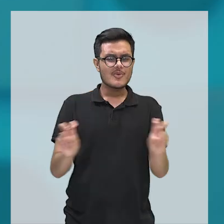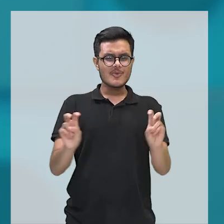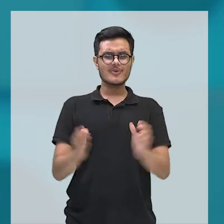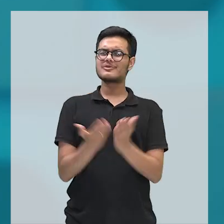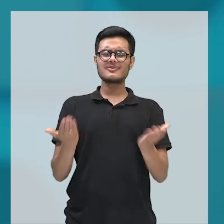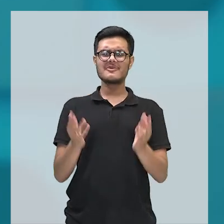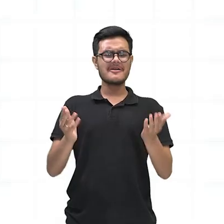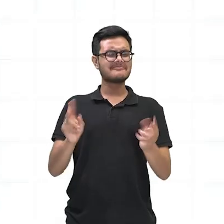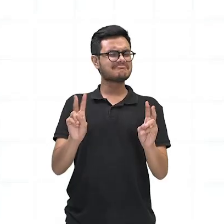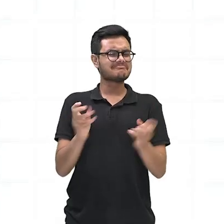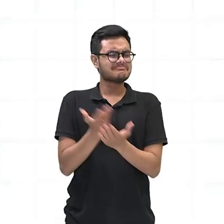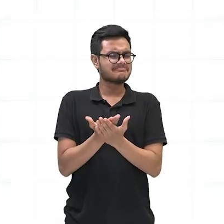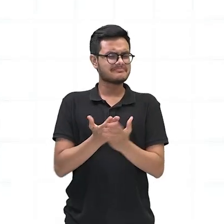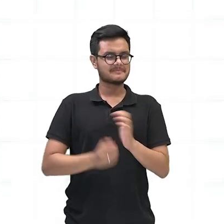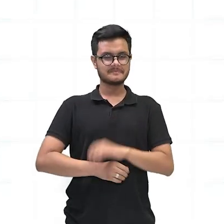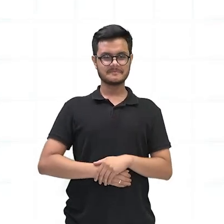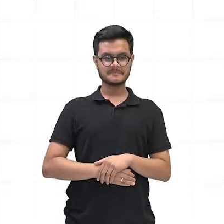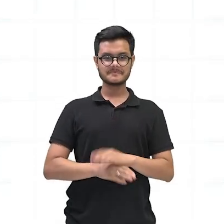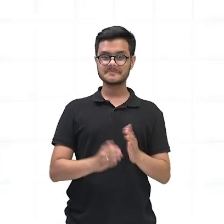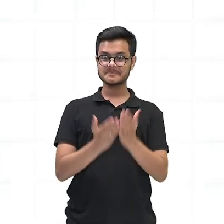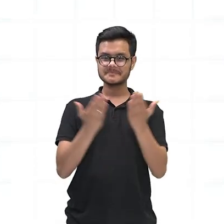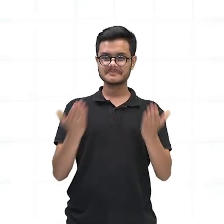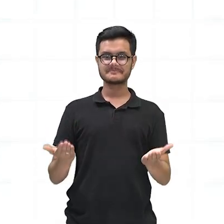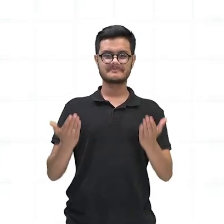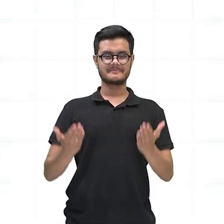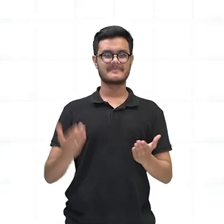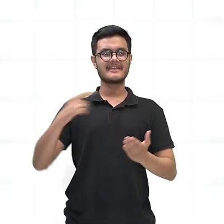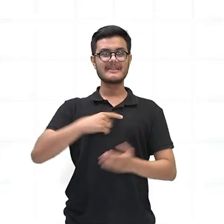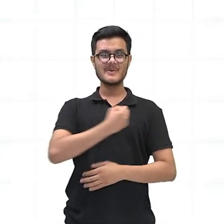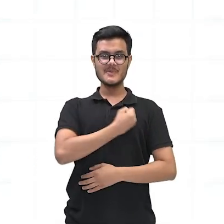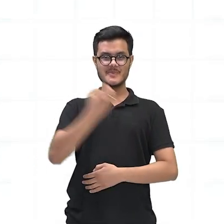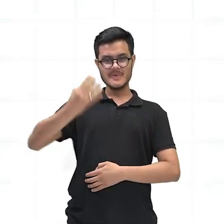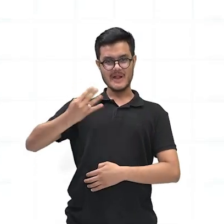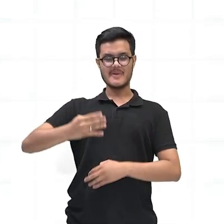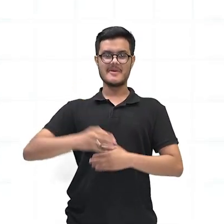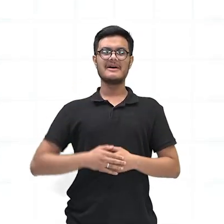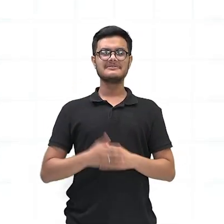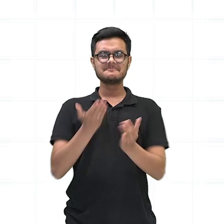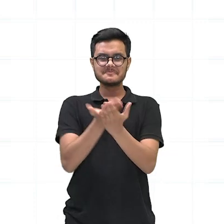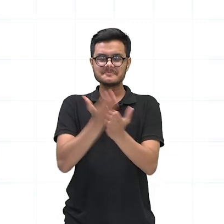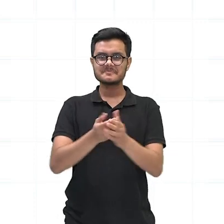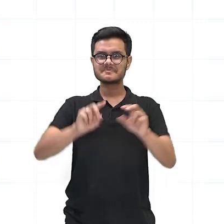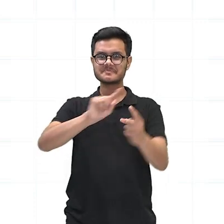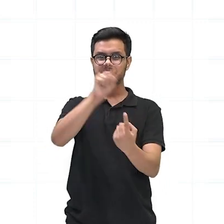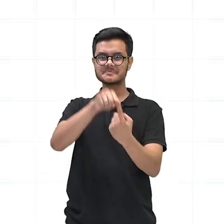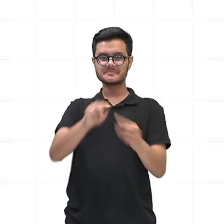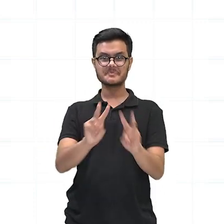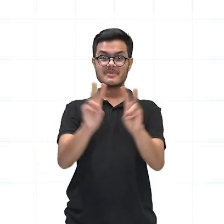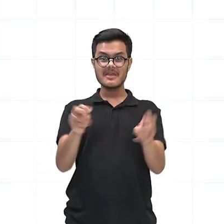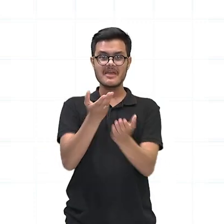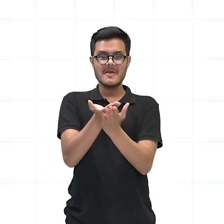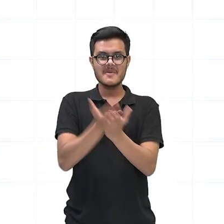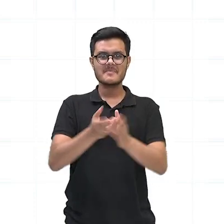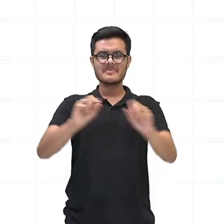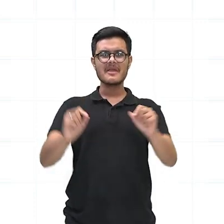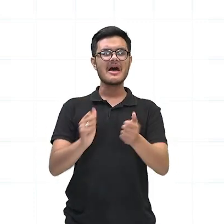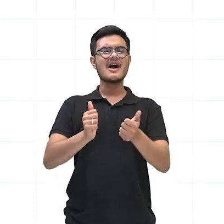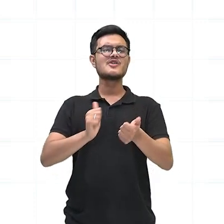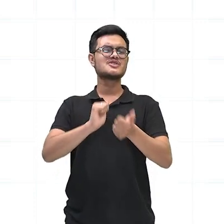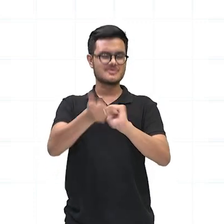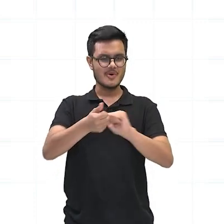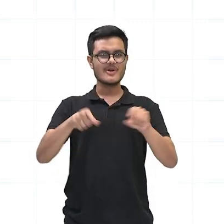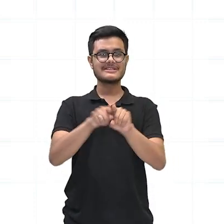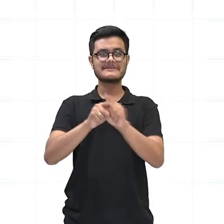o conteúdo de hoje? Então, nós estamos na aula 4, o nosso objeto de conhecimento, esportes de